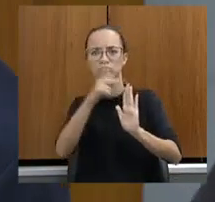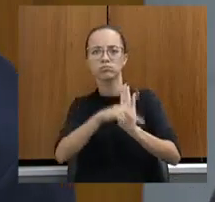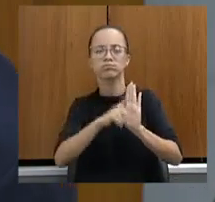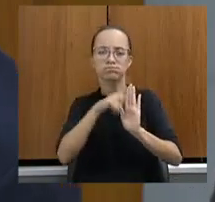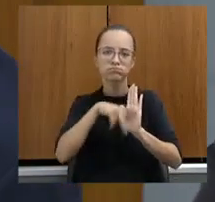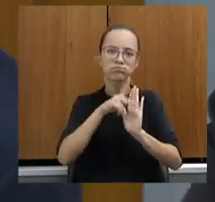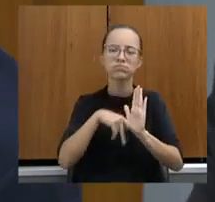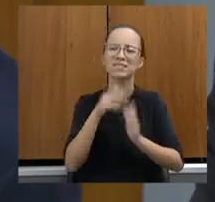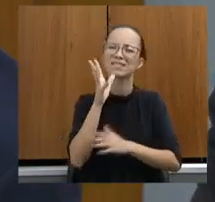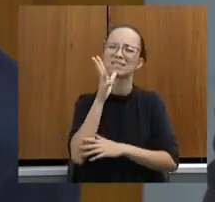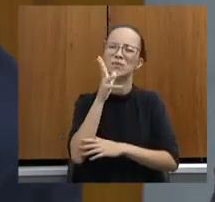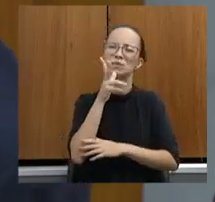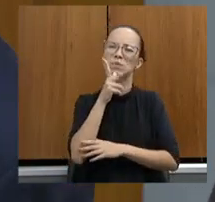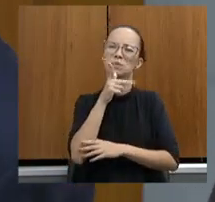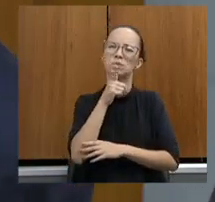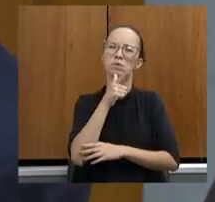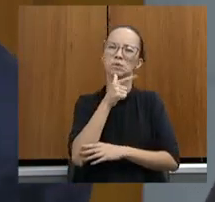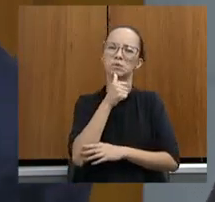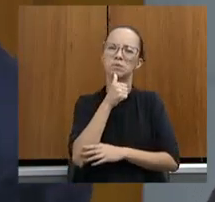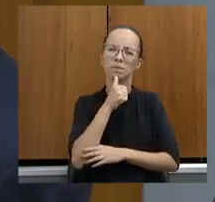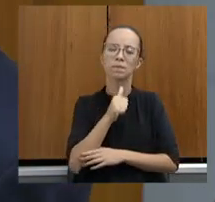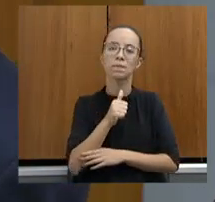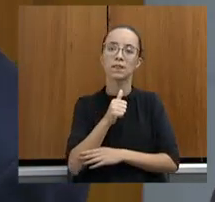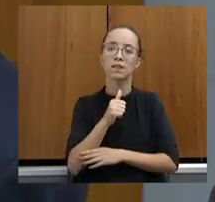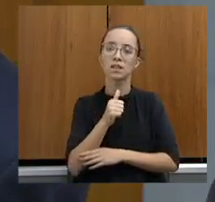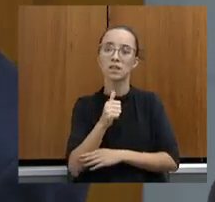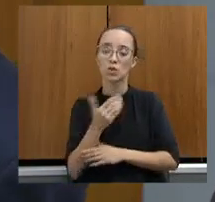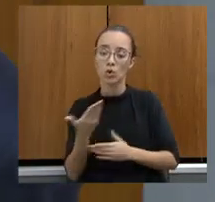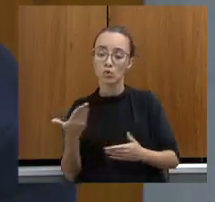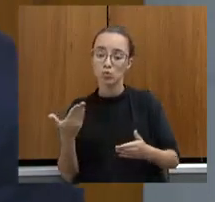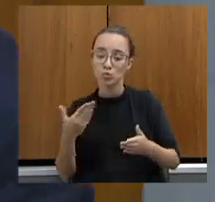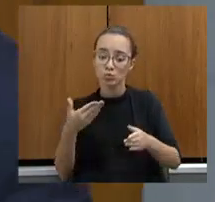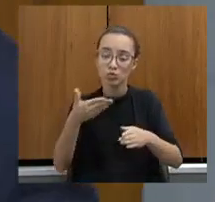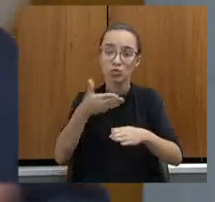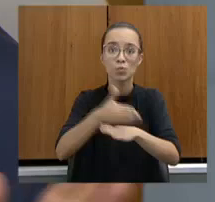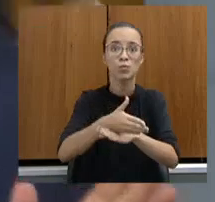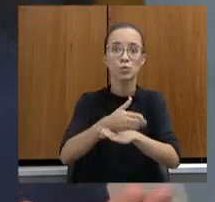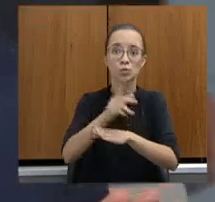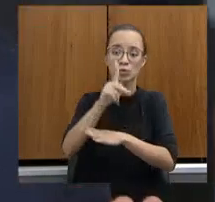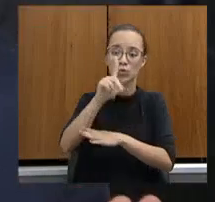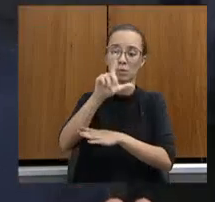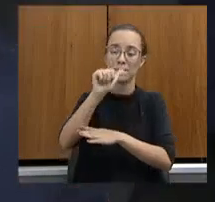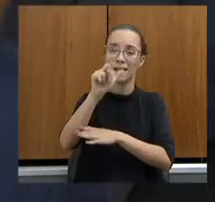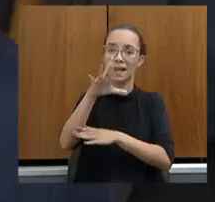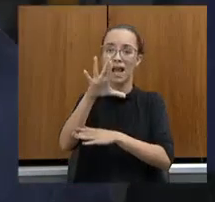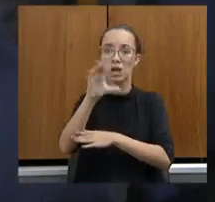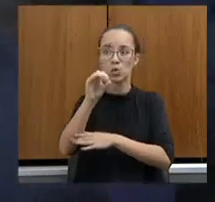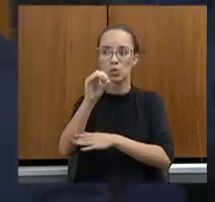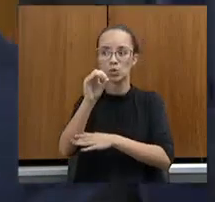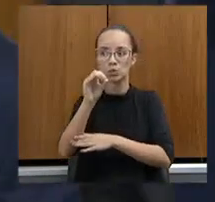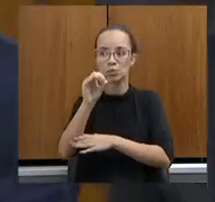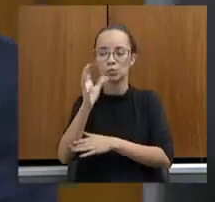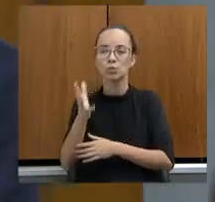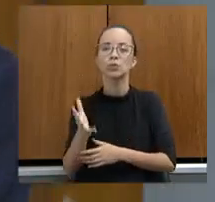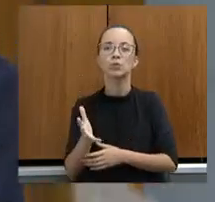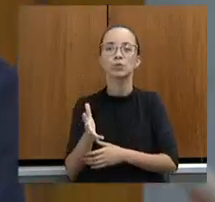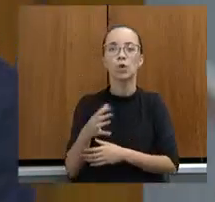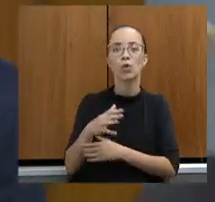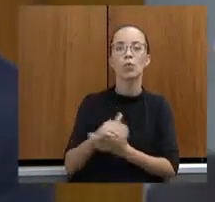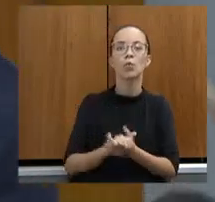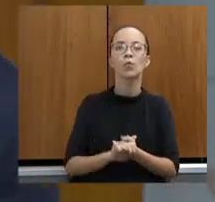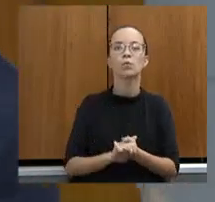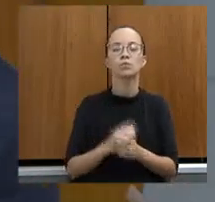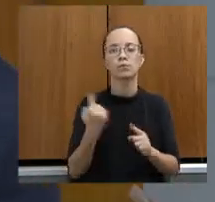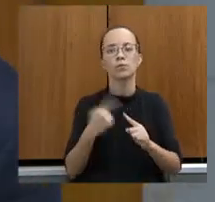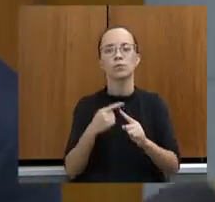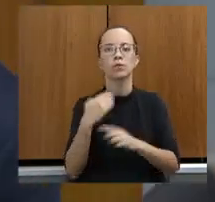rápido ele demorou a caminhar e quando ele chegou no plenário o governador se venda acuado porque o